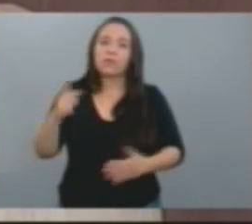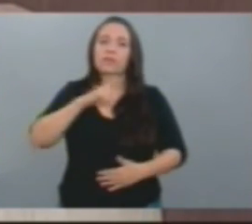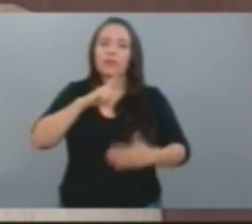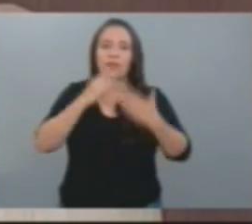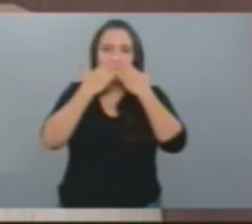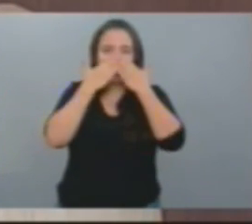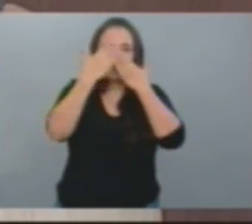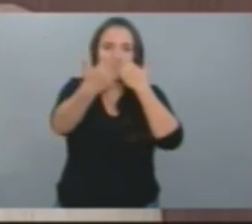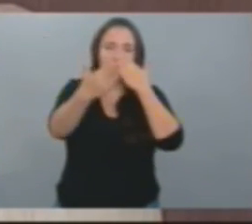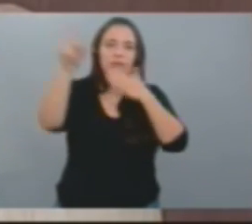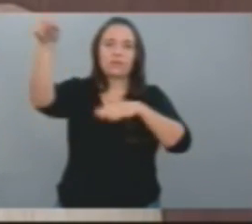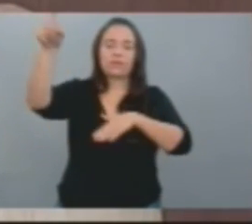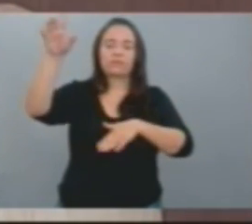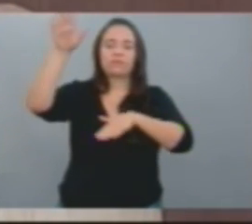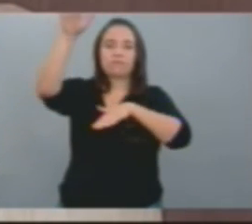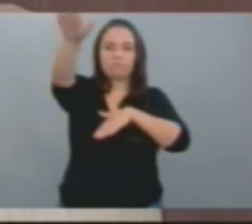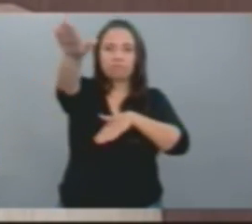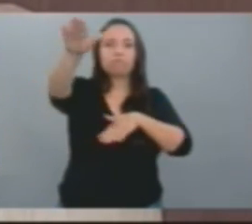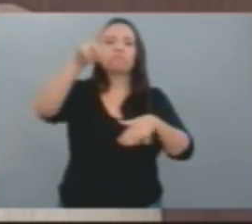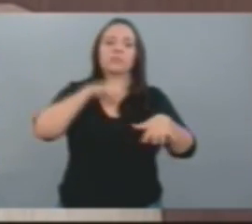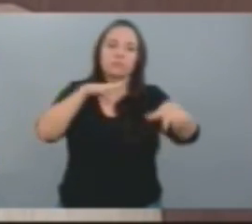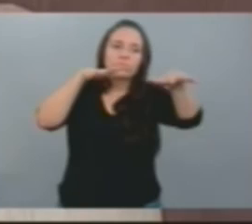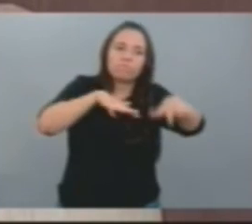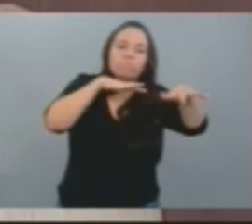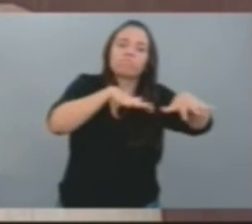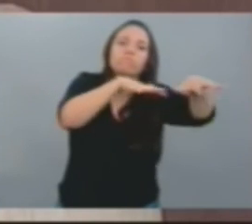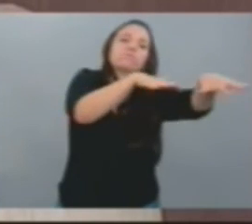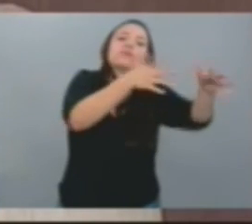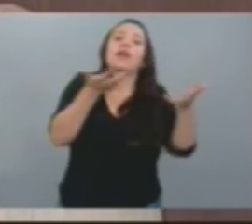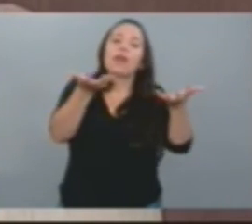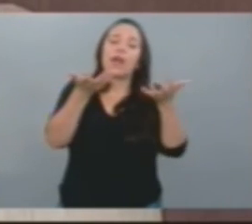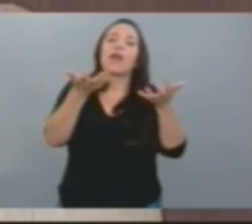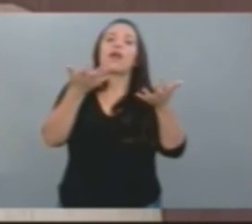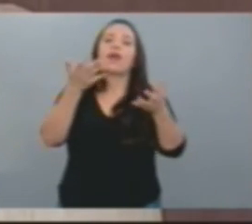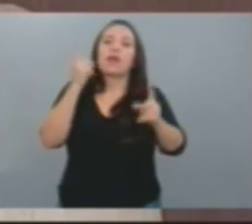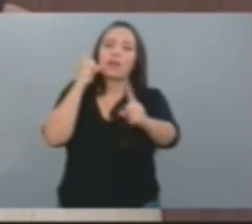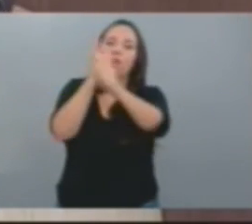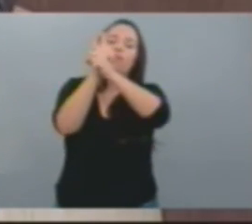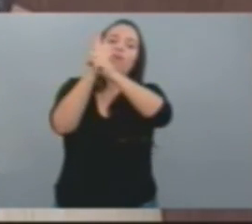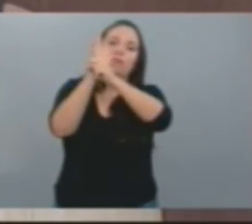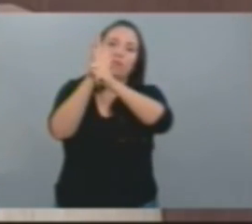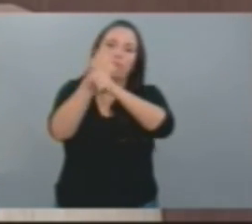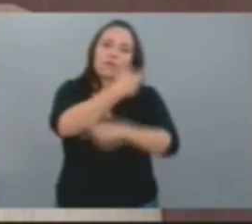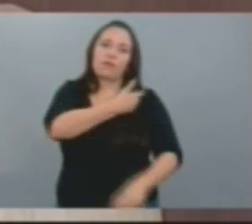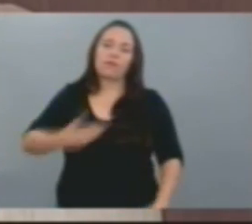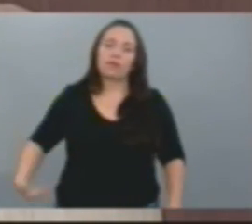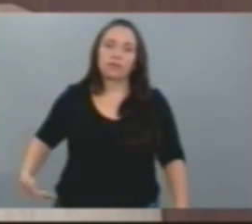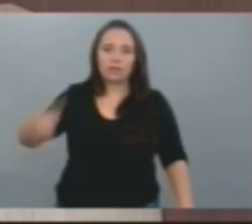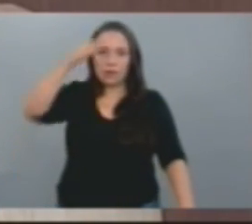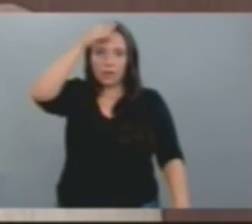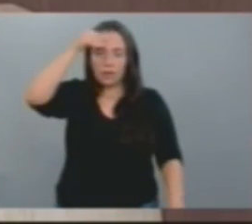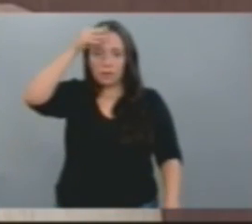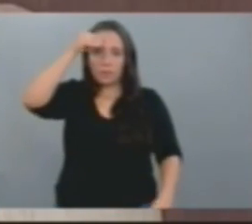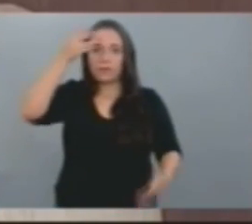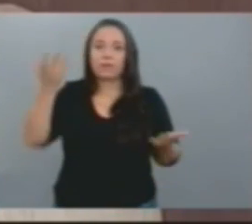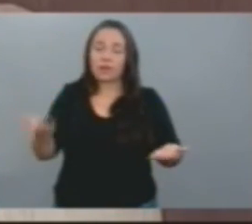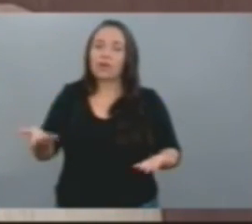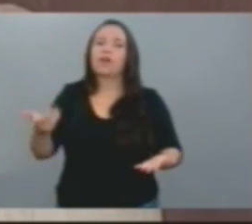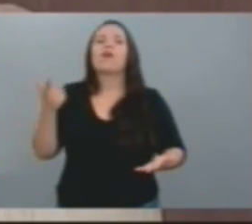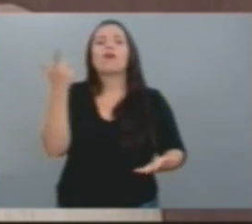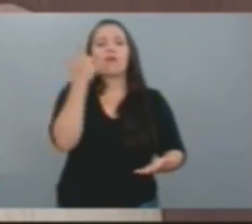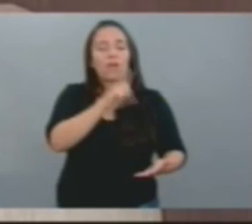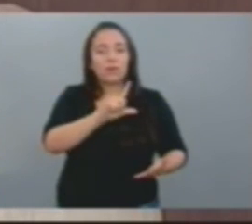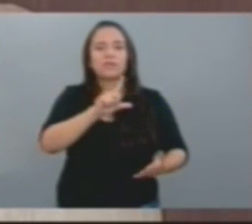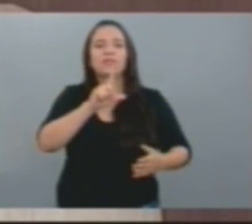frente ao Palácio da Abolição, querendo ser recebidos pelo governador Camilo Santana. Nós só venceremos a crise